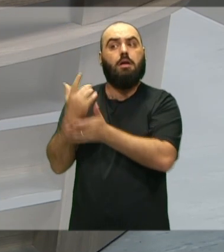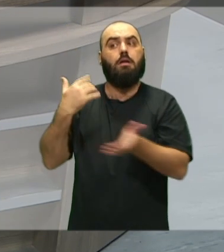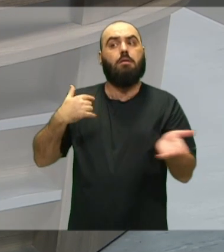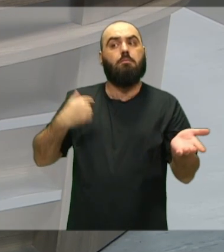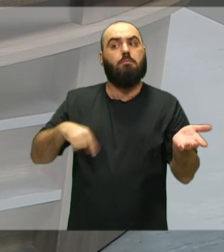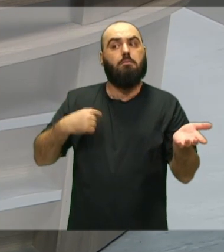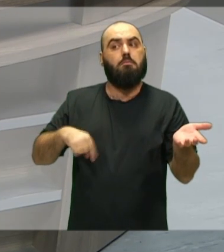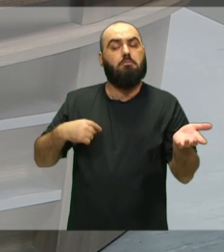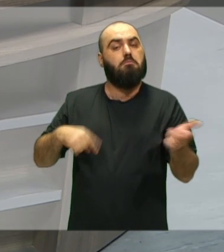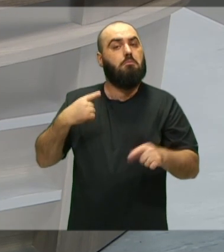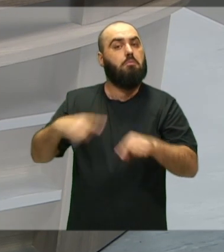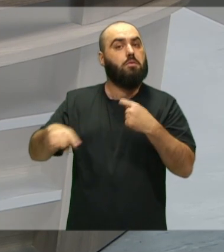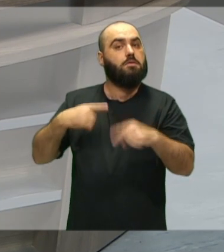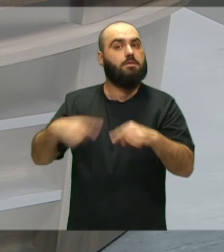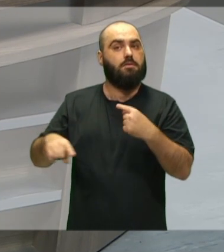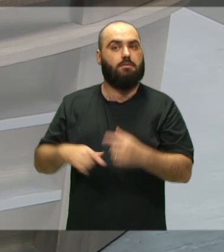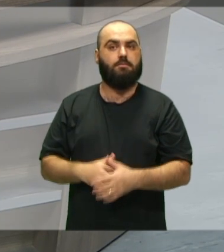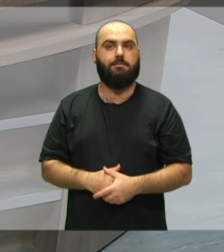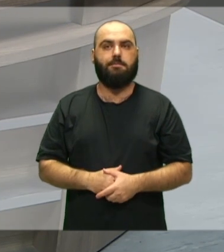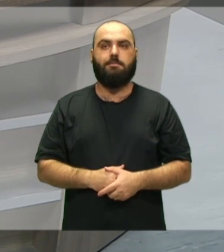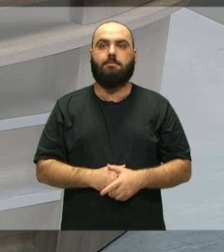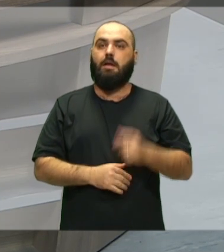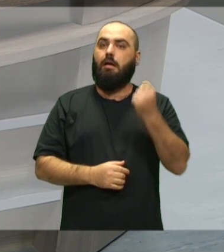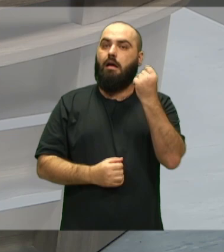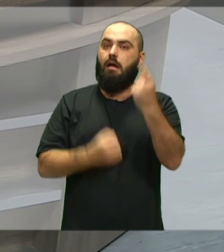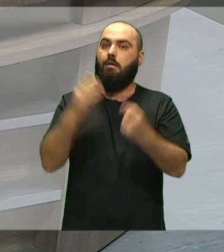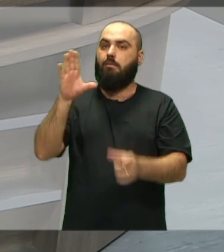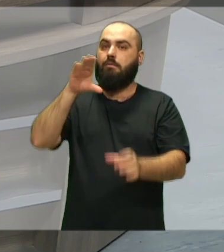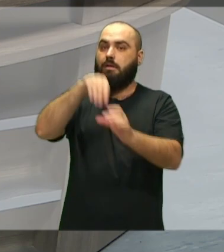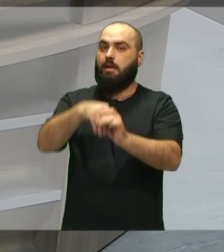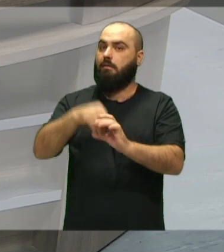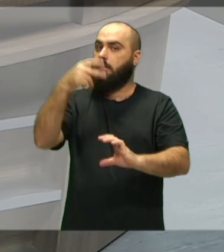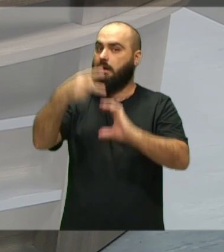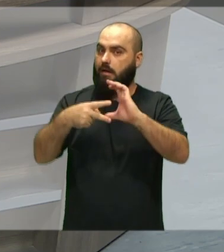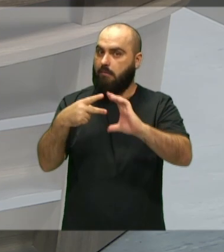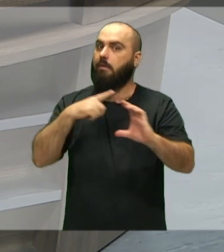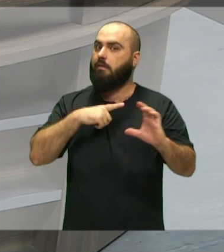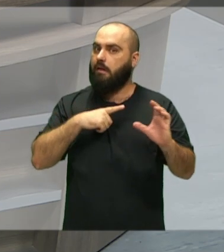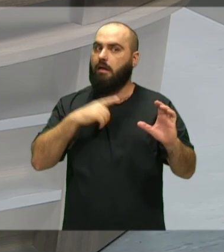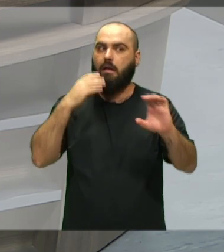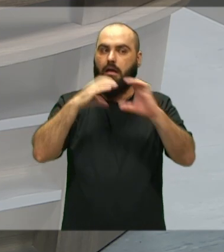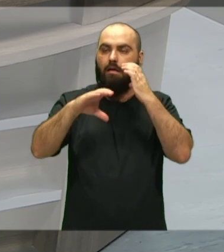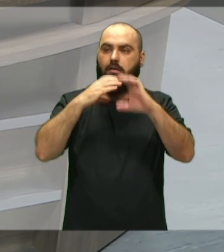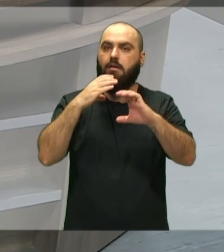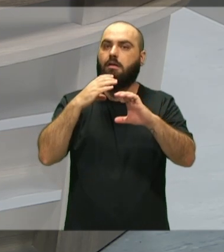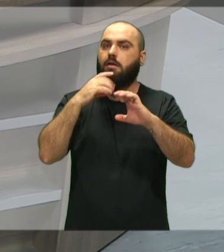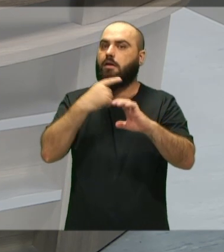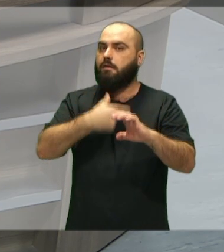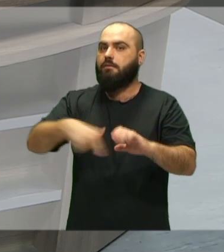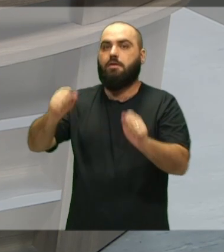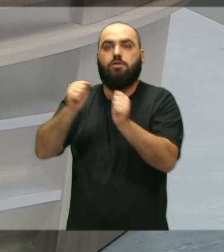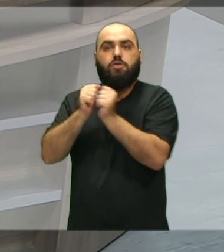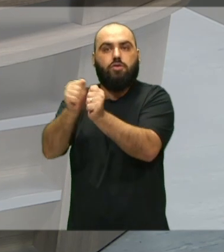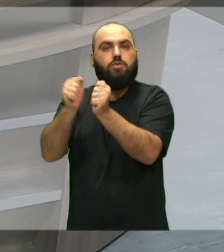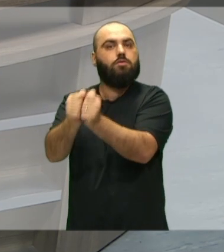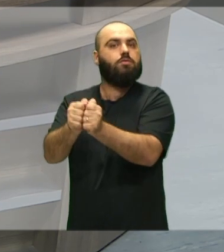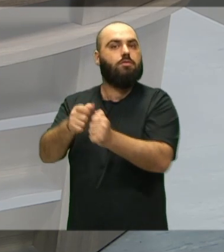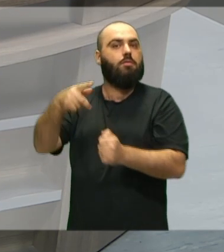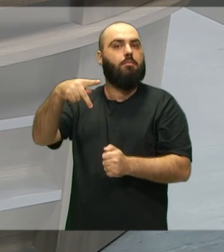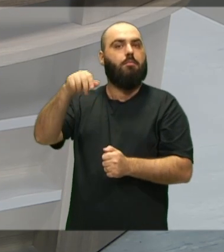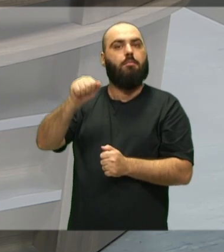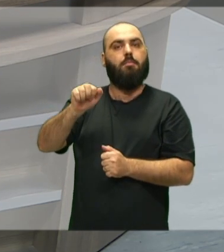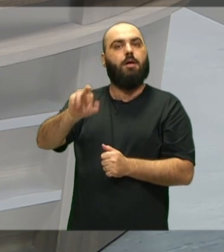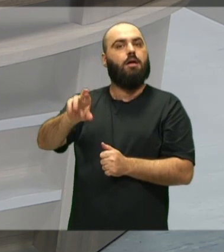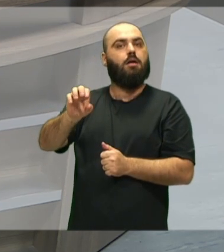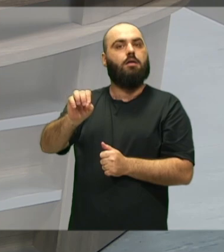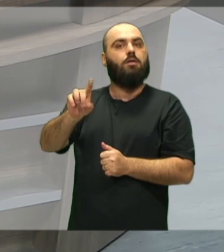mais coragem. Vou pegar até, eu sei que tem alguns cantores aqui na Câmara de Vereadores, vou fazer junto com eles uma paródia para que dê